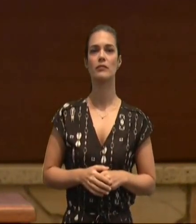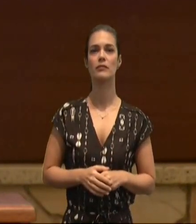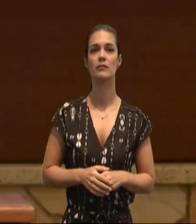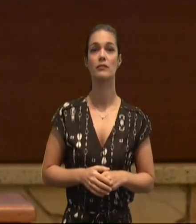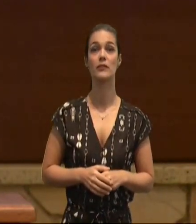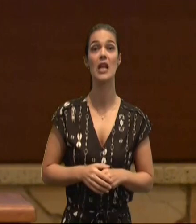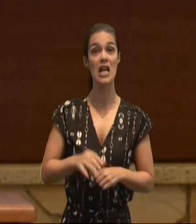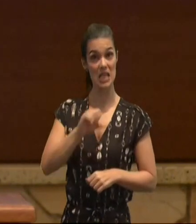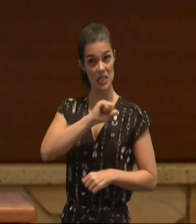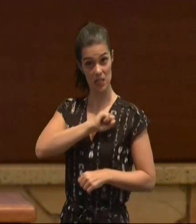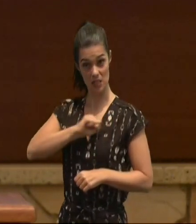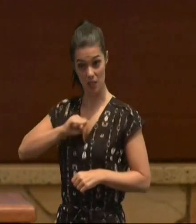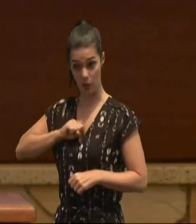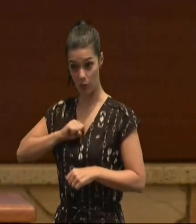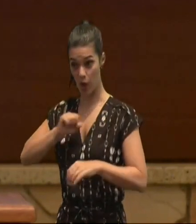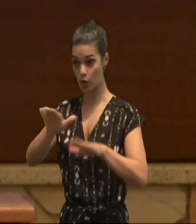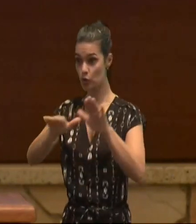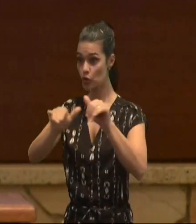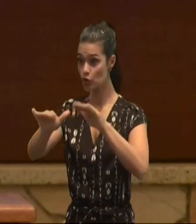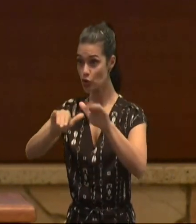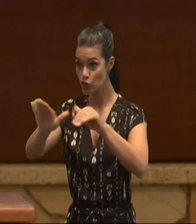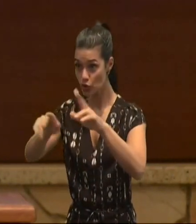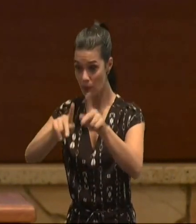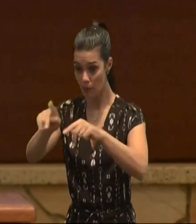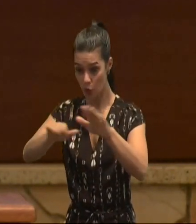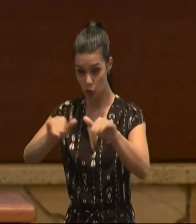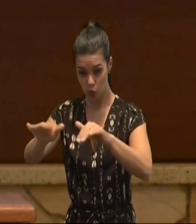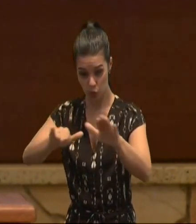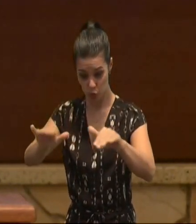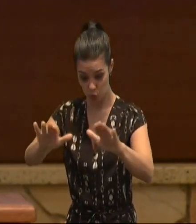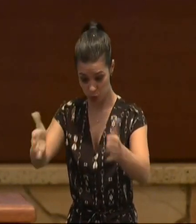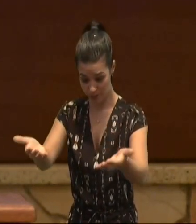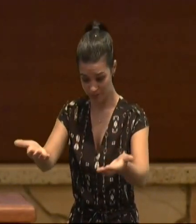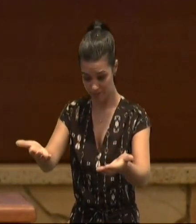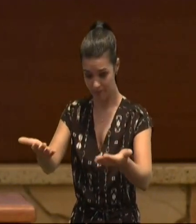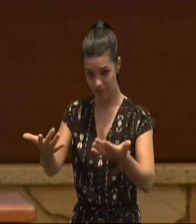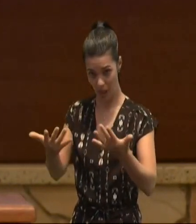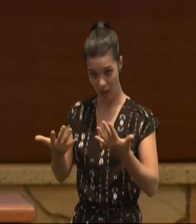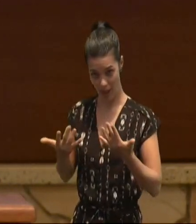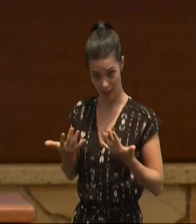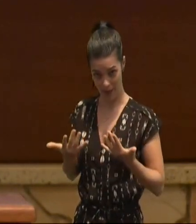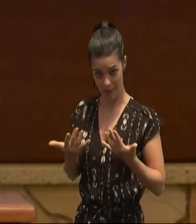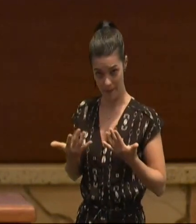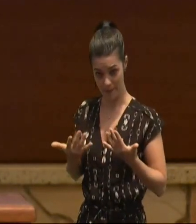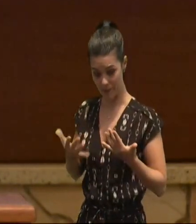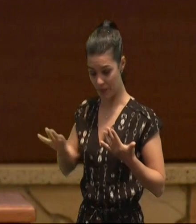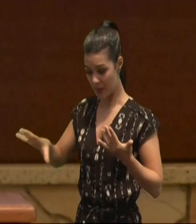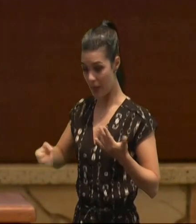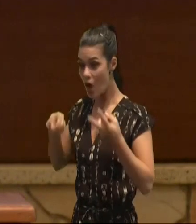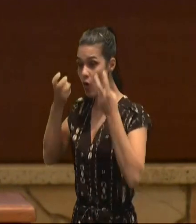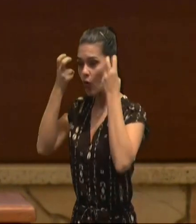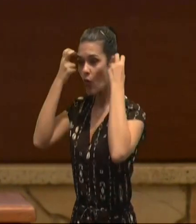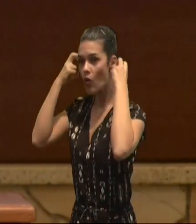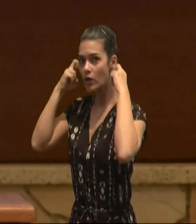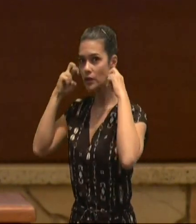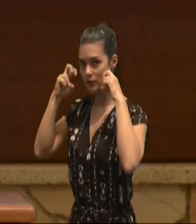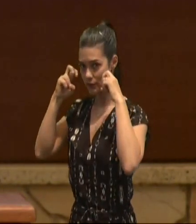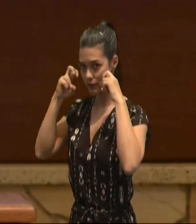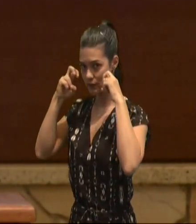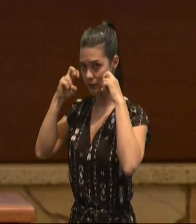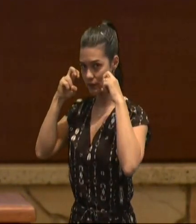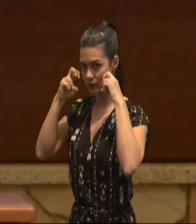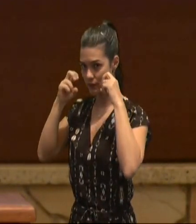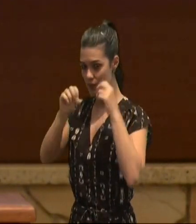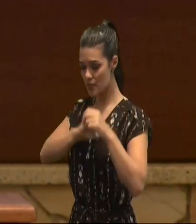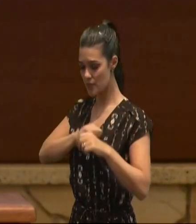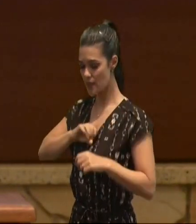povo. Samuel, então, no verso 9, toma um cordeiro. 1 Samuel 7, verso 9, me acompanha.